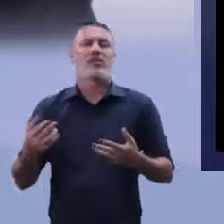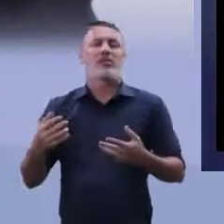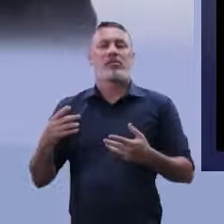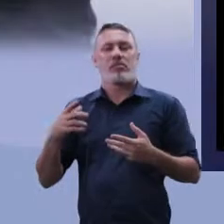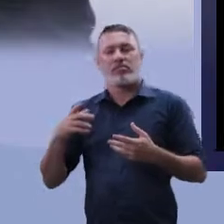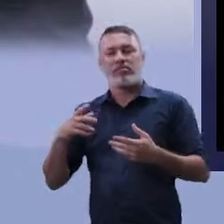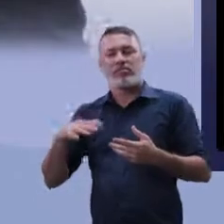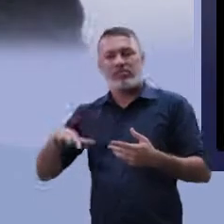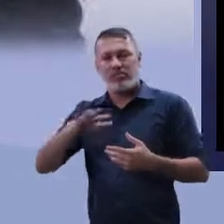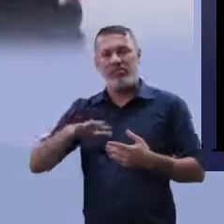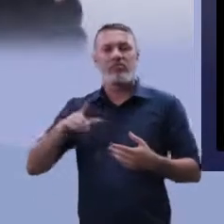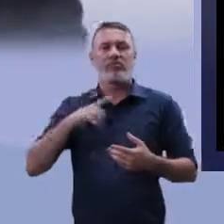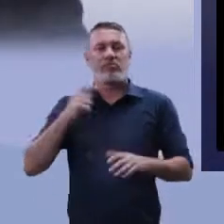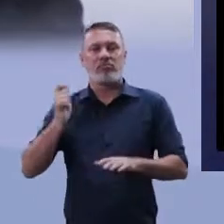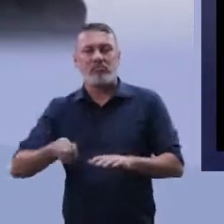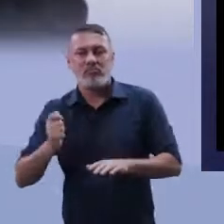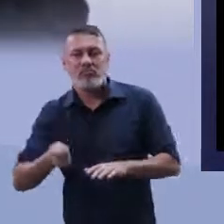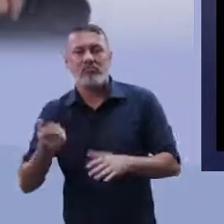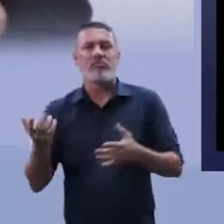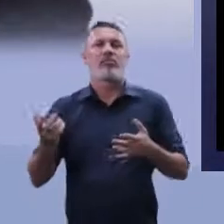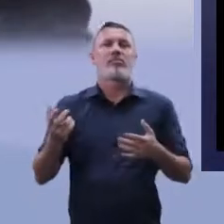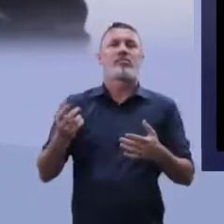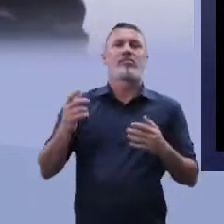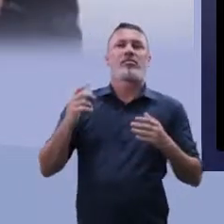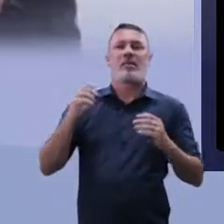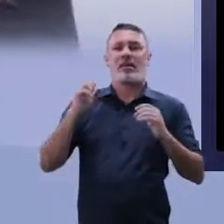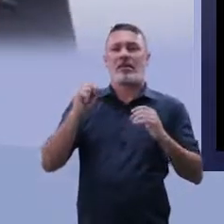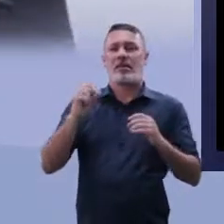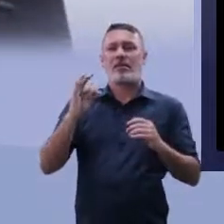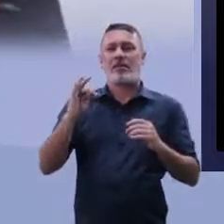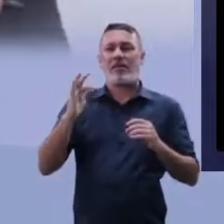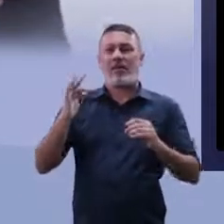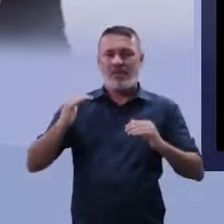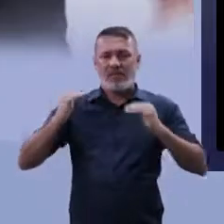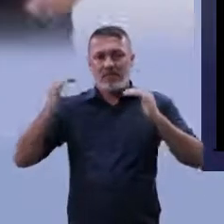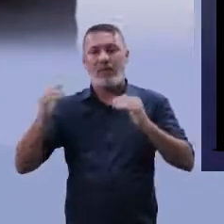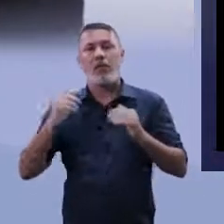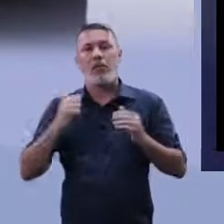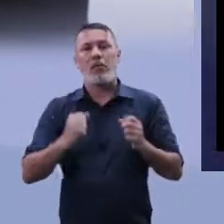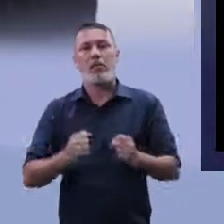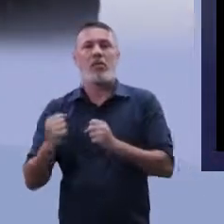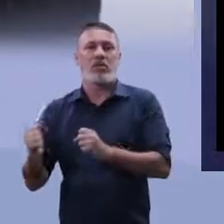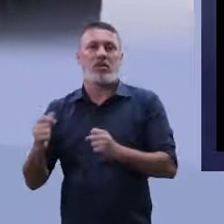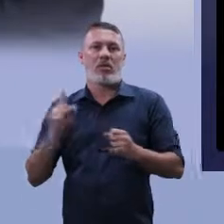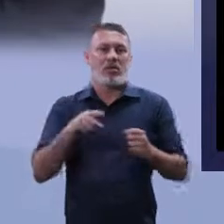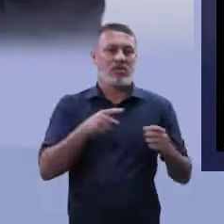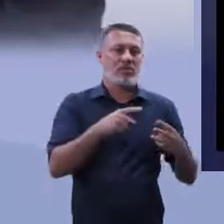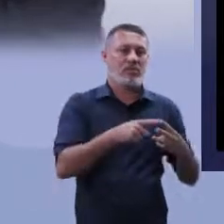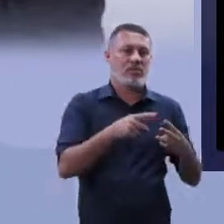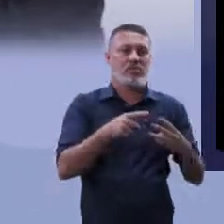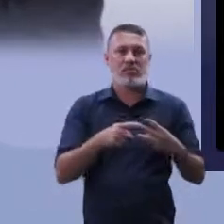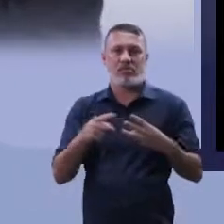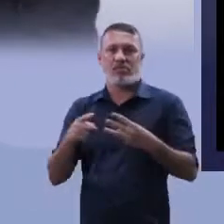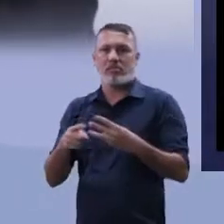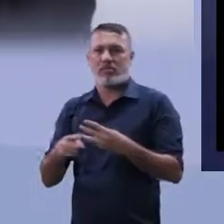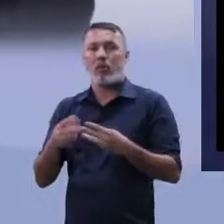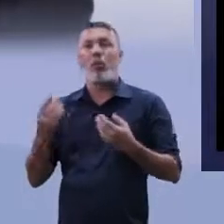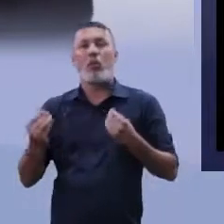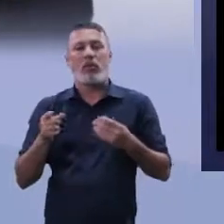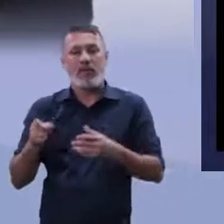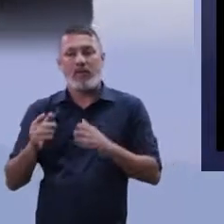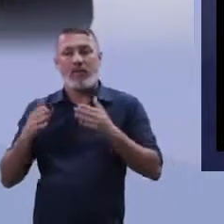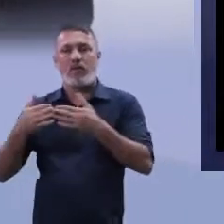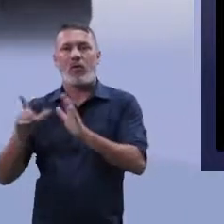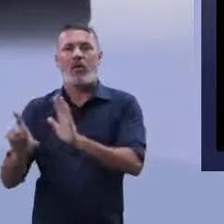essa questão dos juízes, desembargadores, ministros do Supremo, é todo um poder também que está envolvido aí na